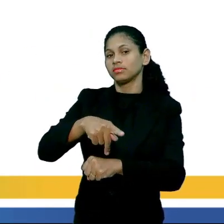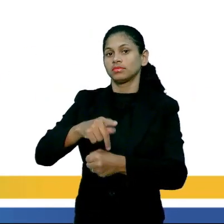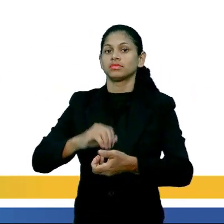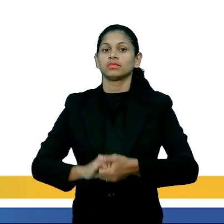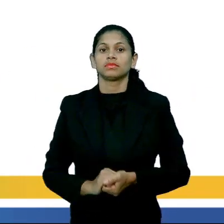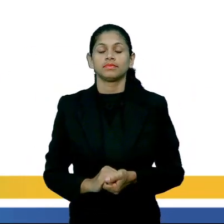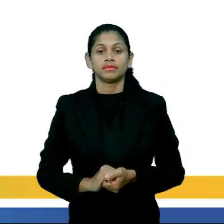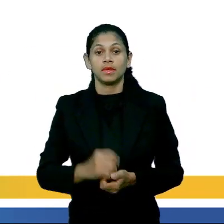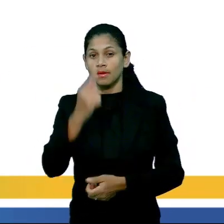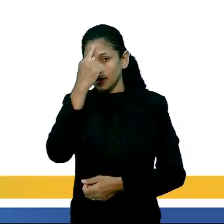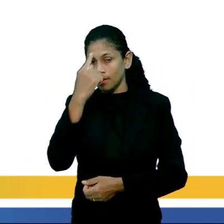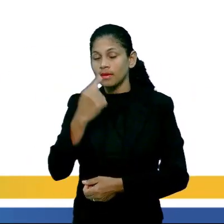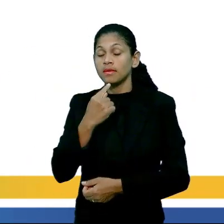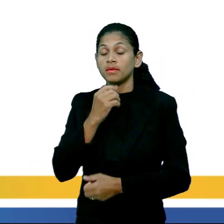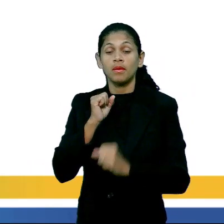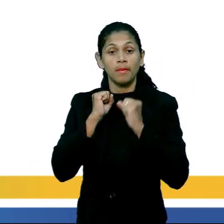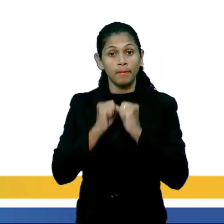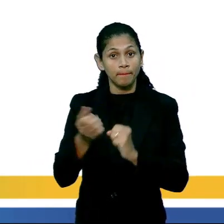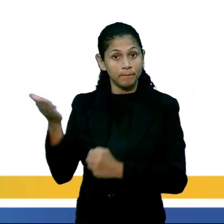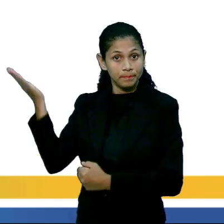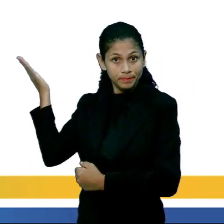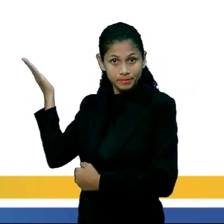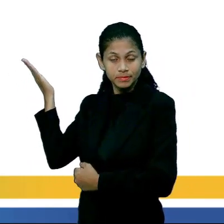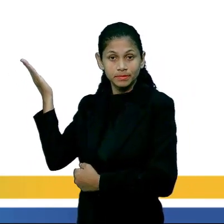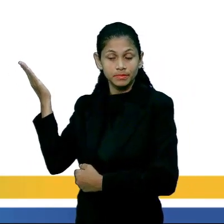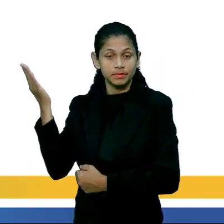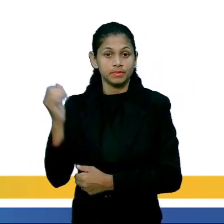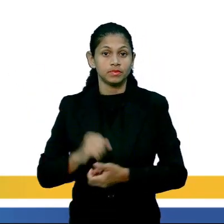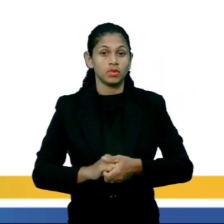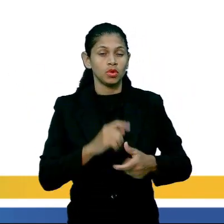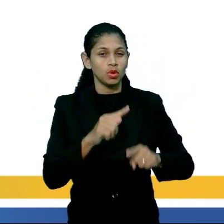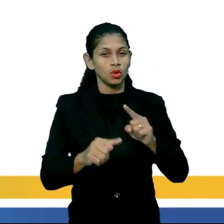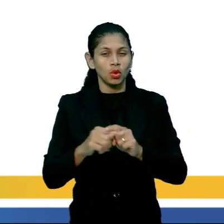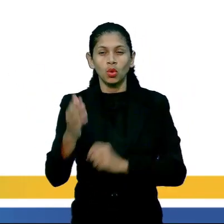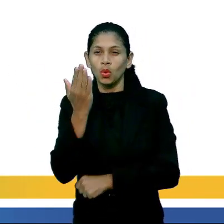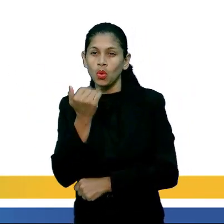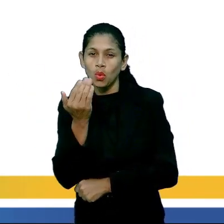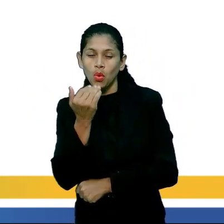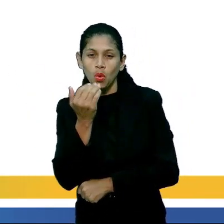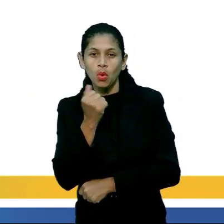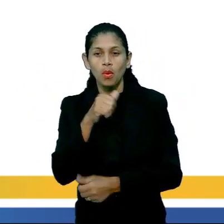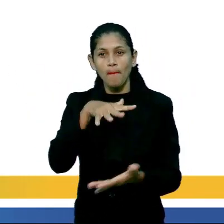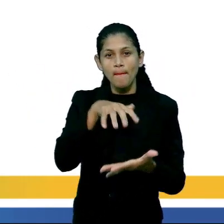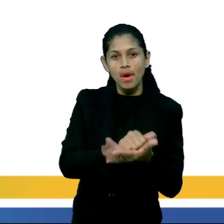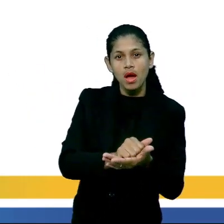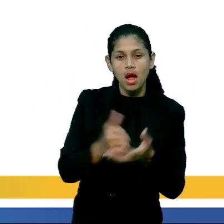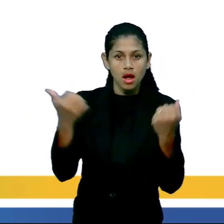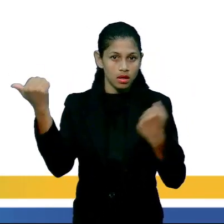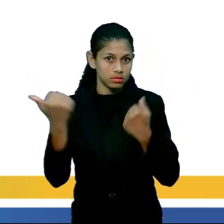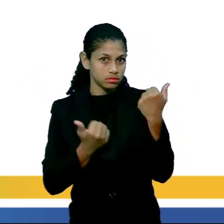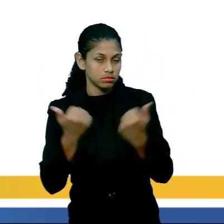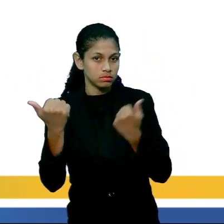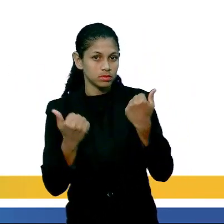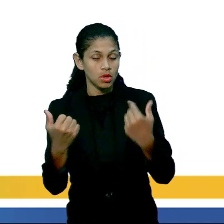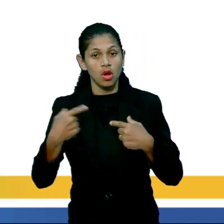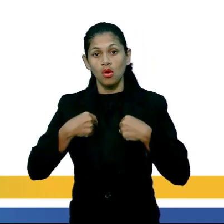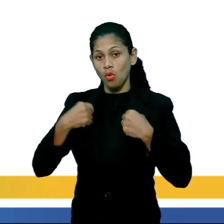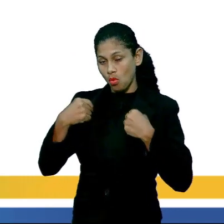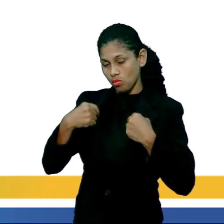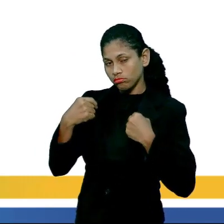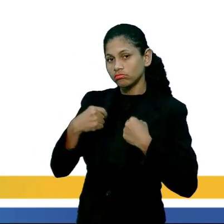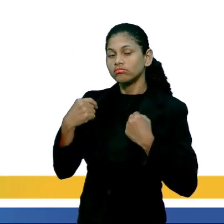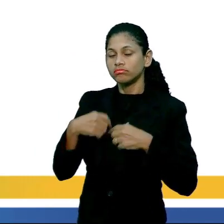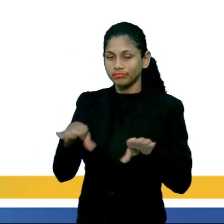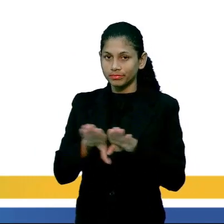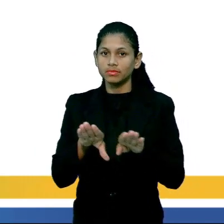ver produtos alimentícios, marcas de carro, marcas de roupa